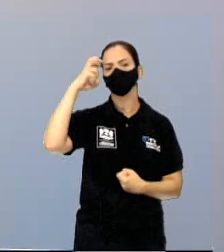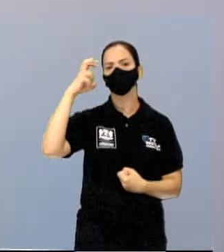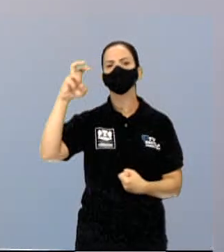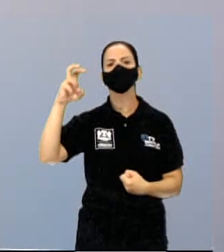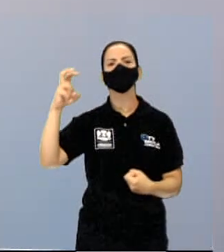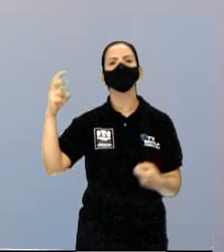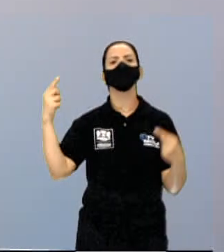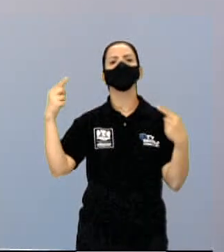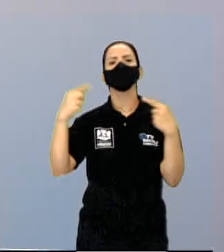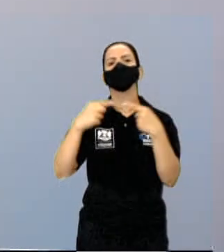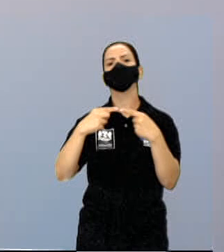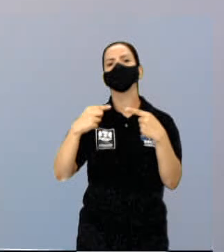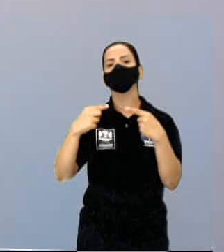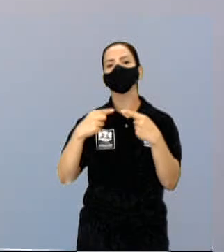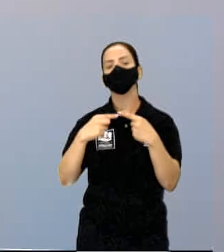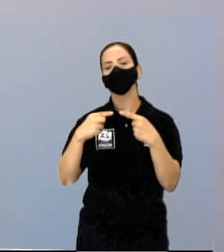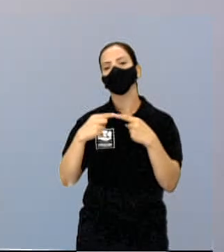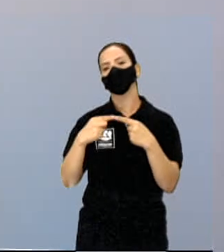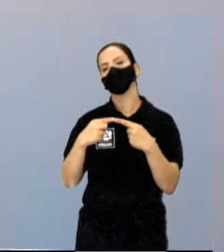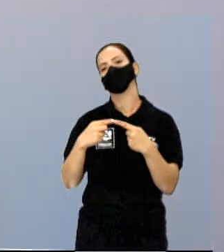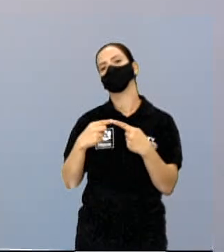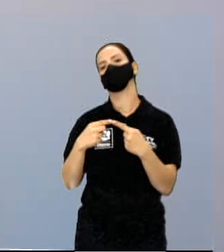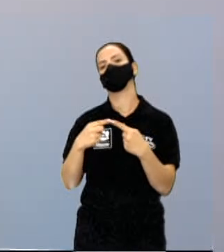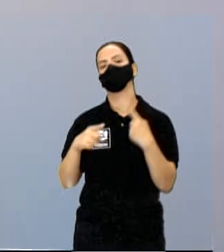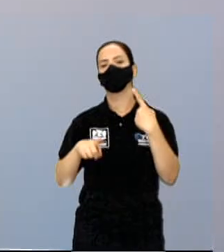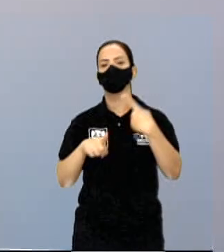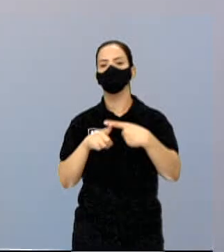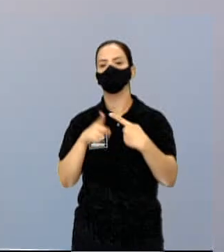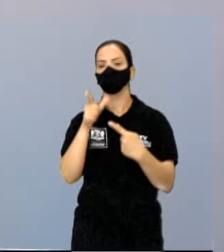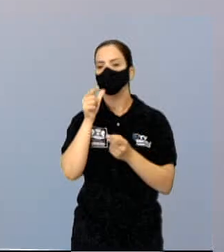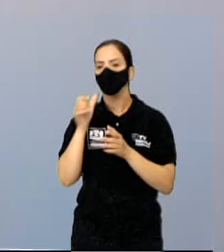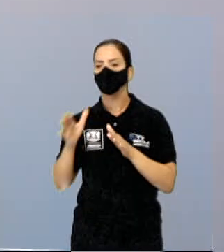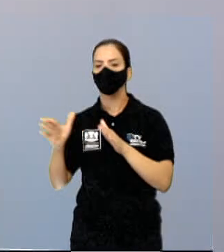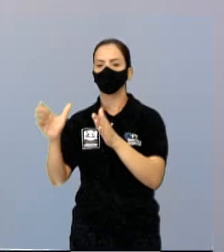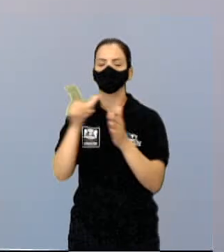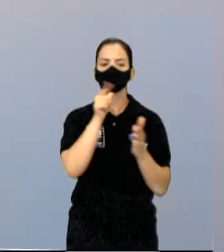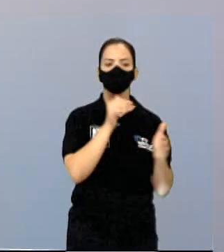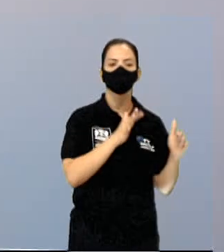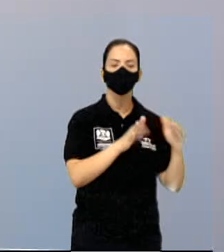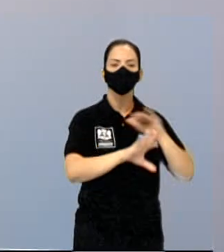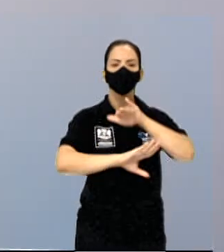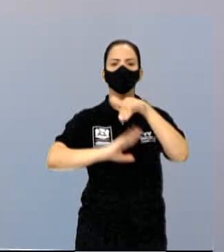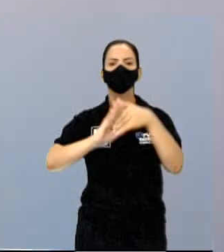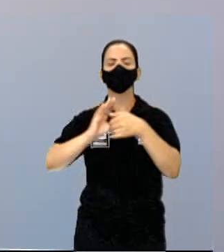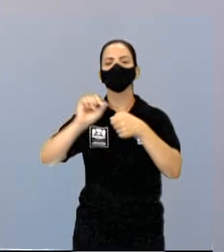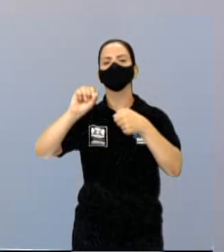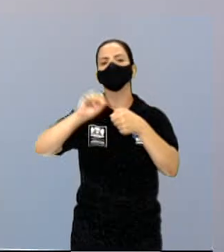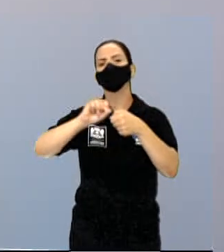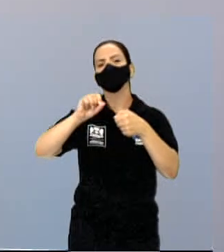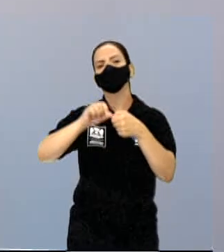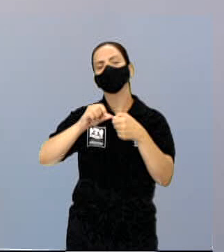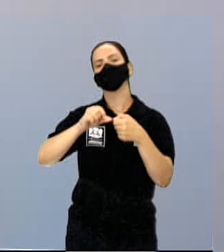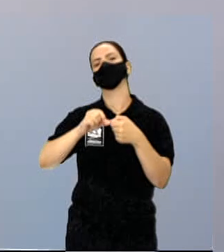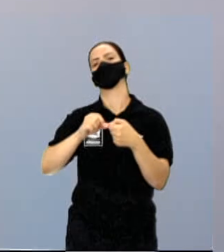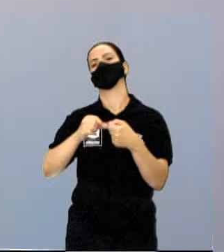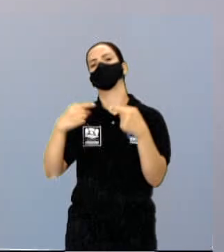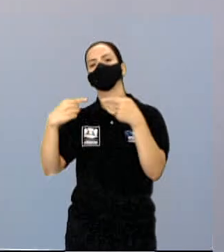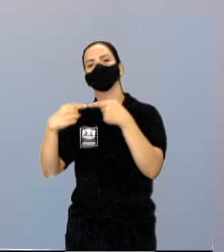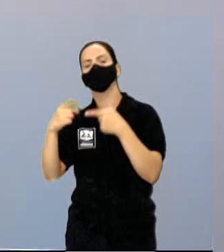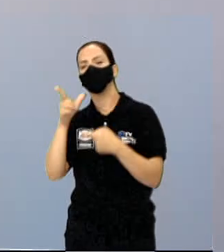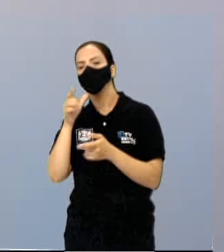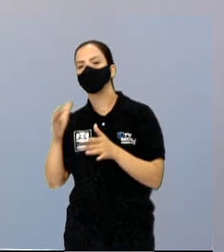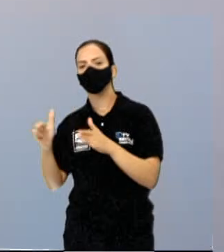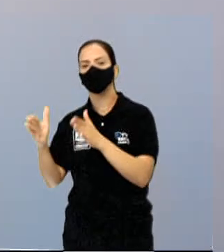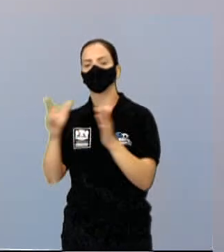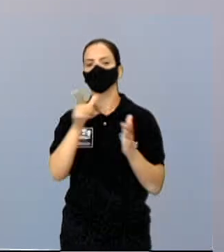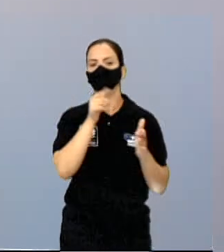estavam ligadas aí à questão dos rios. Lembra que eu falei para vocês lá no início, e até a gente viu naquele mapa, que a Mesopotâmia ali